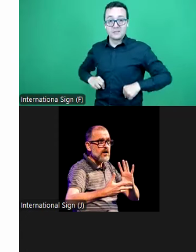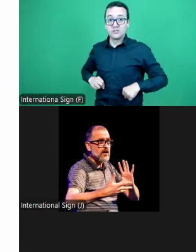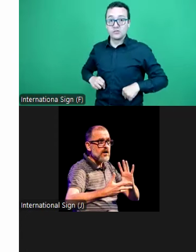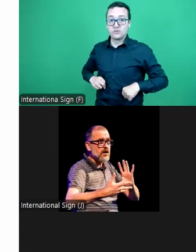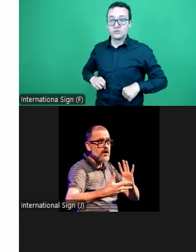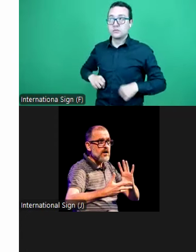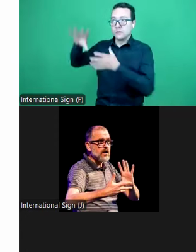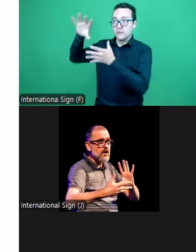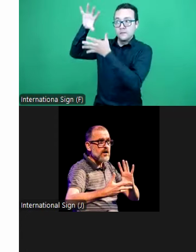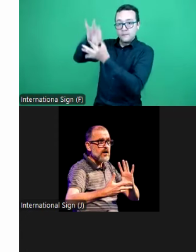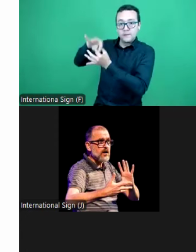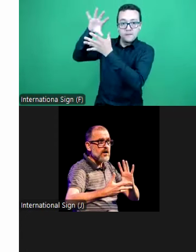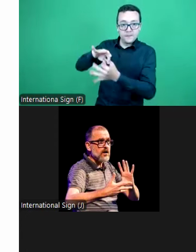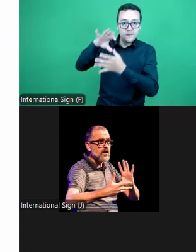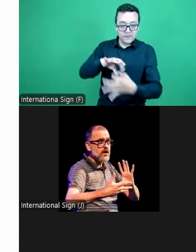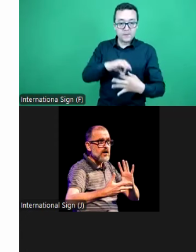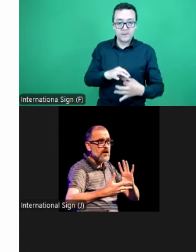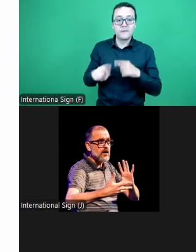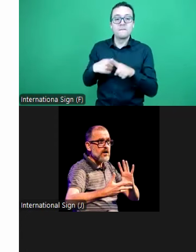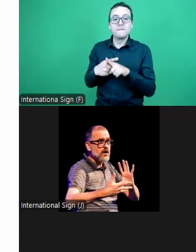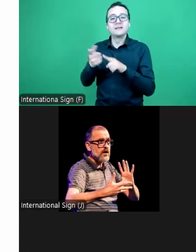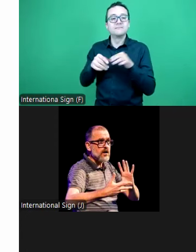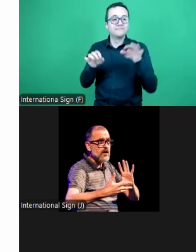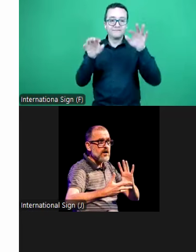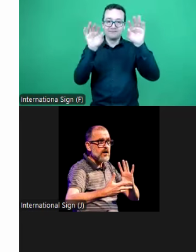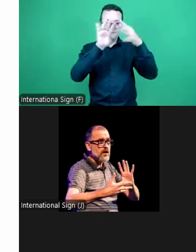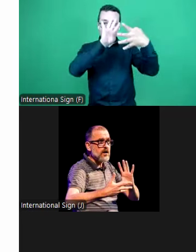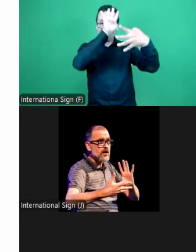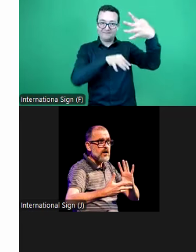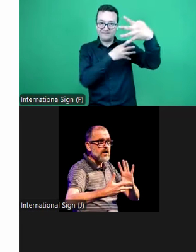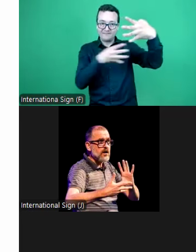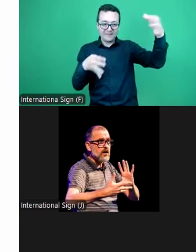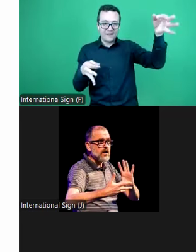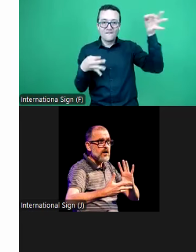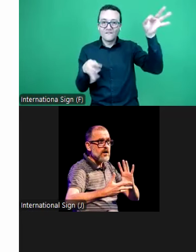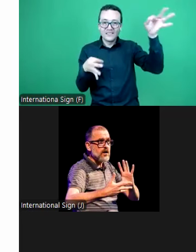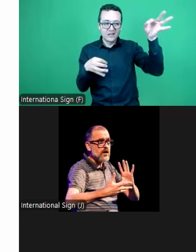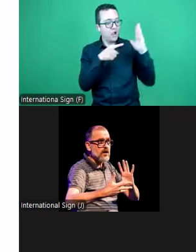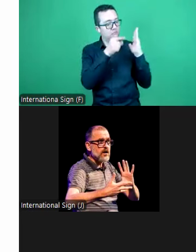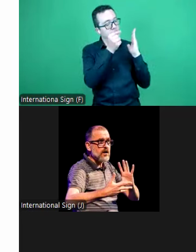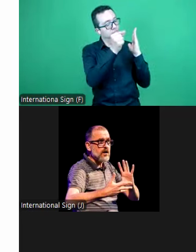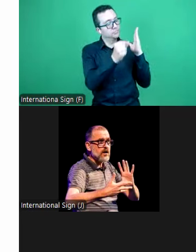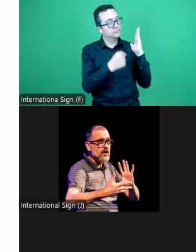fizemos ou tentamos ter uma participação de muitas áreas do Ministério.